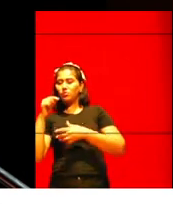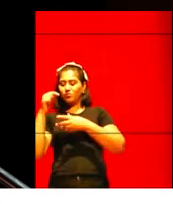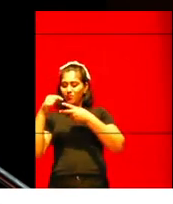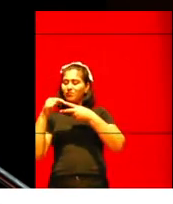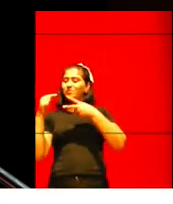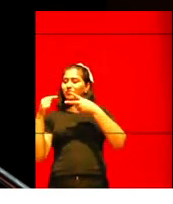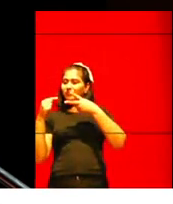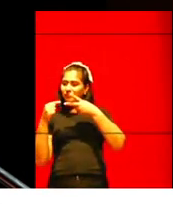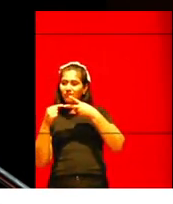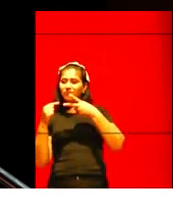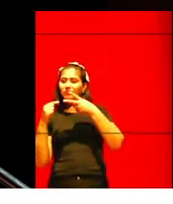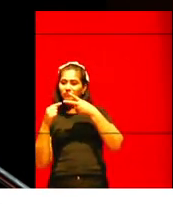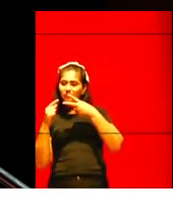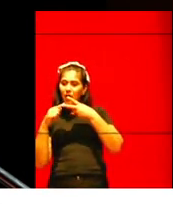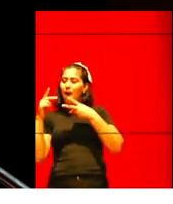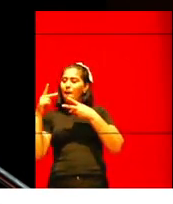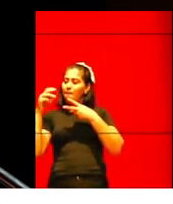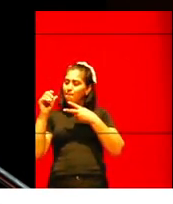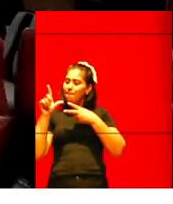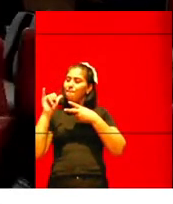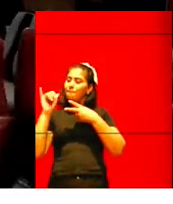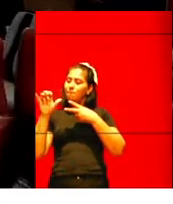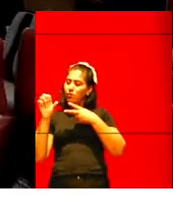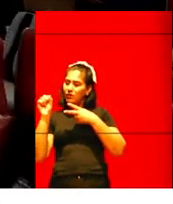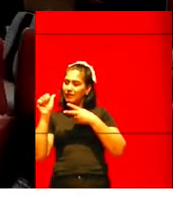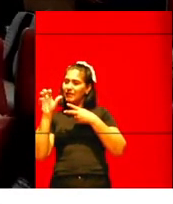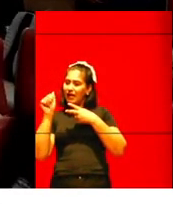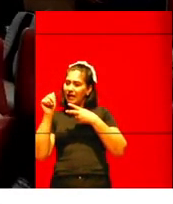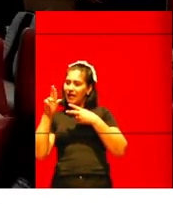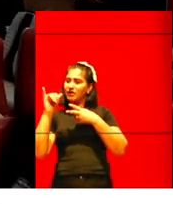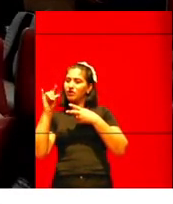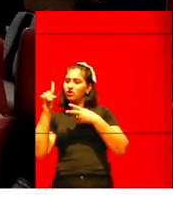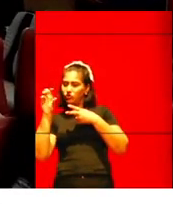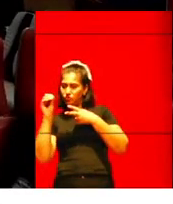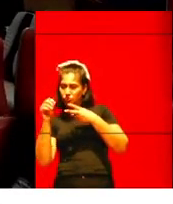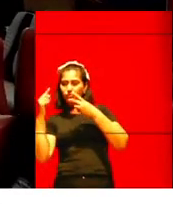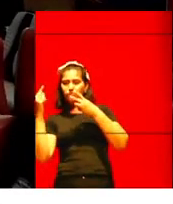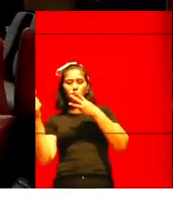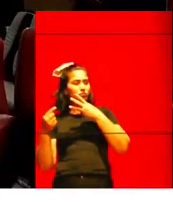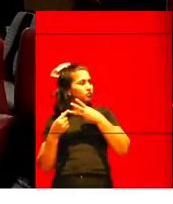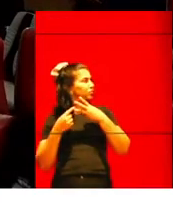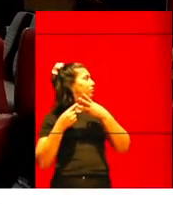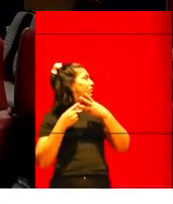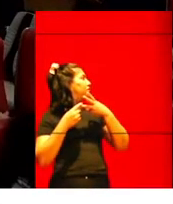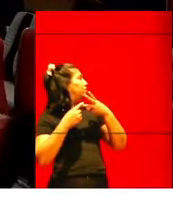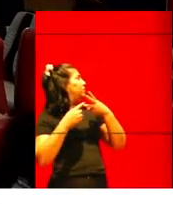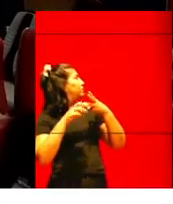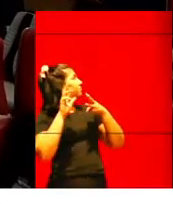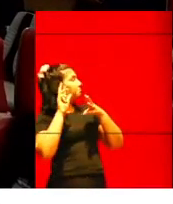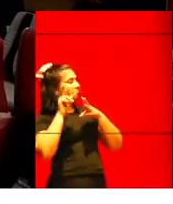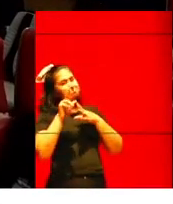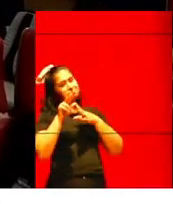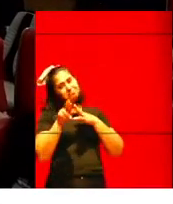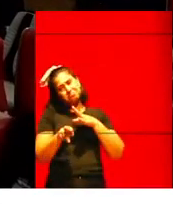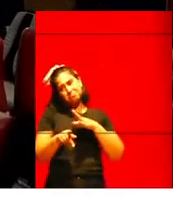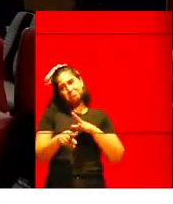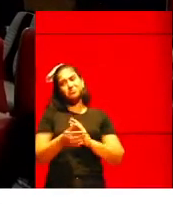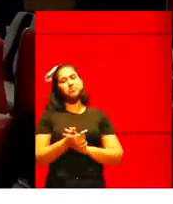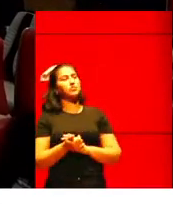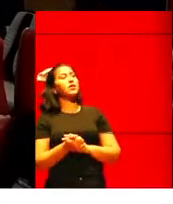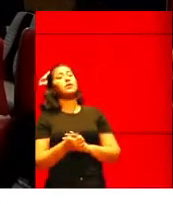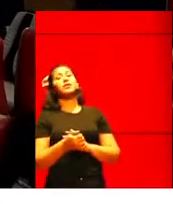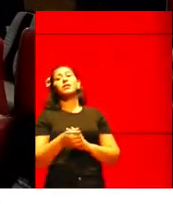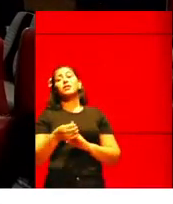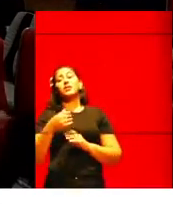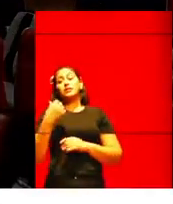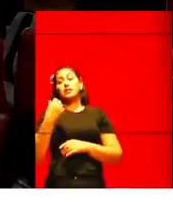principais? Lembrar que pentose e as pentoses são formadas pela ribose e desoxirribose. Como exemplo, as